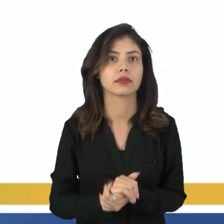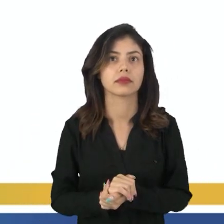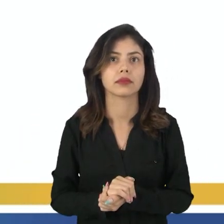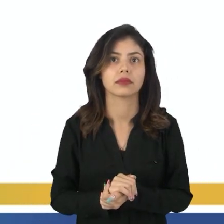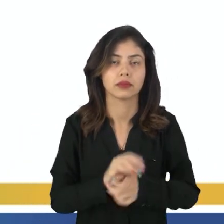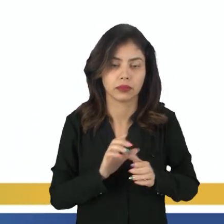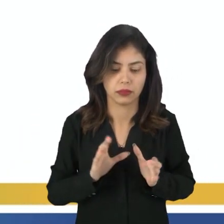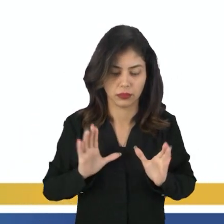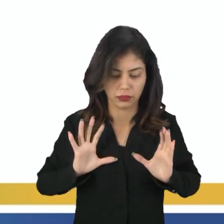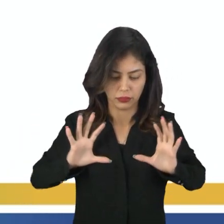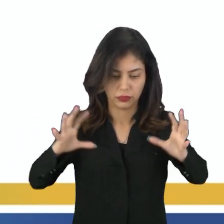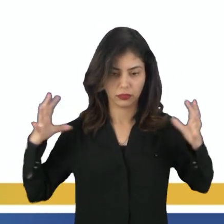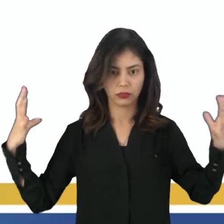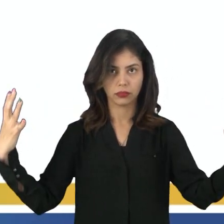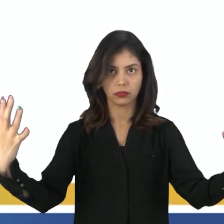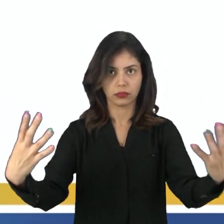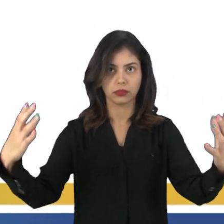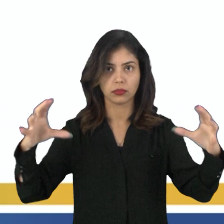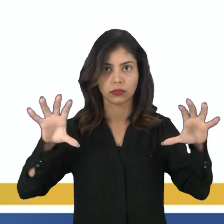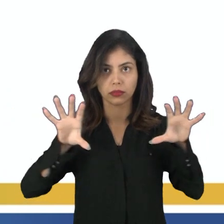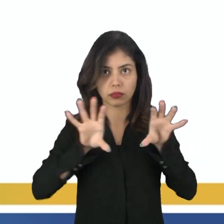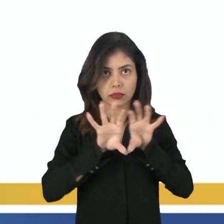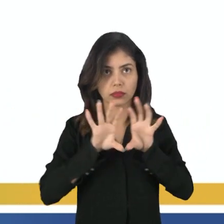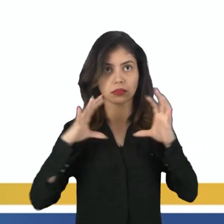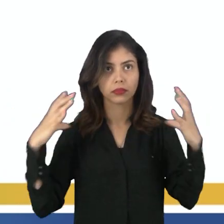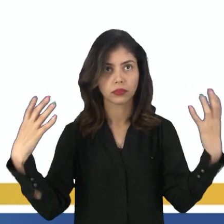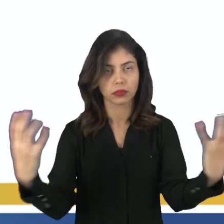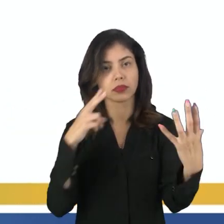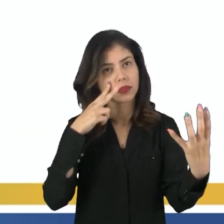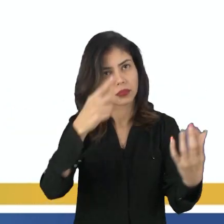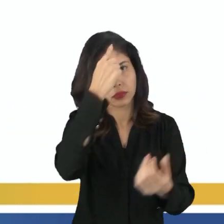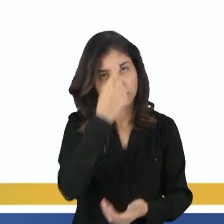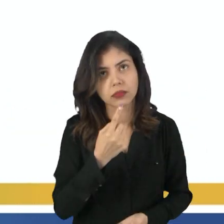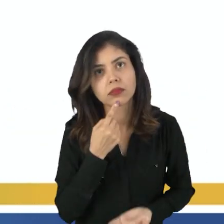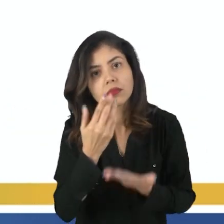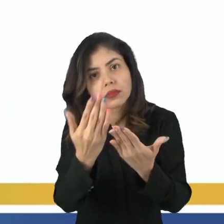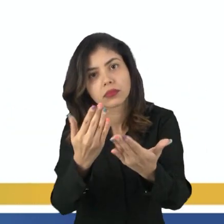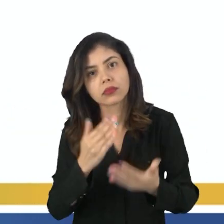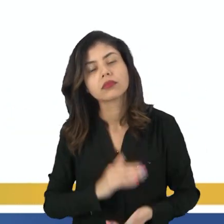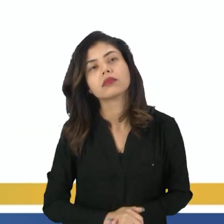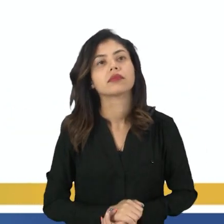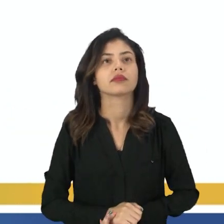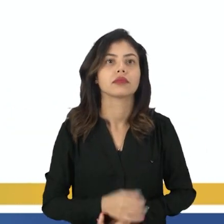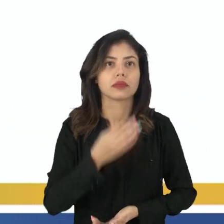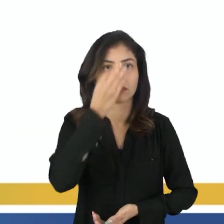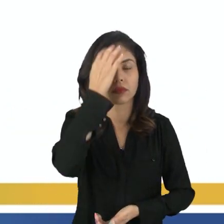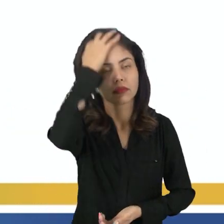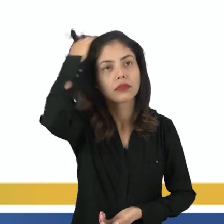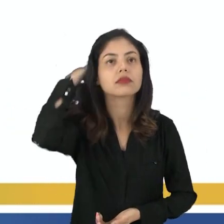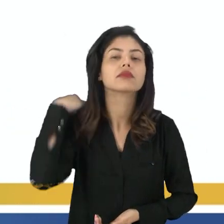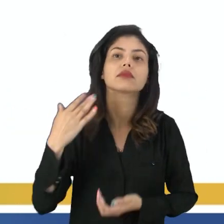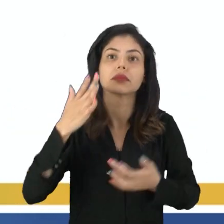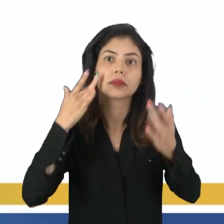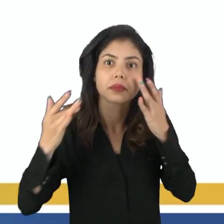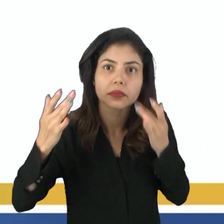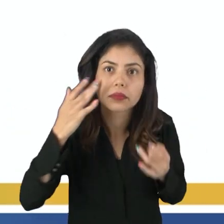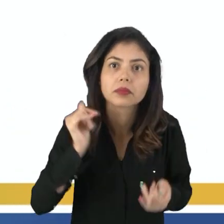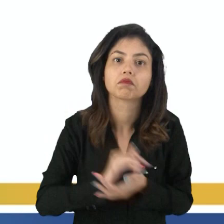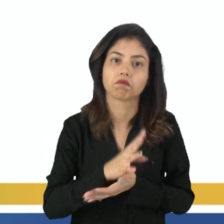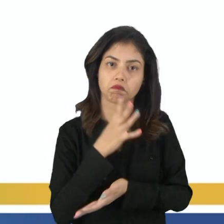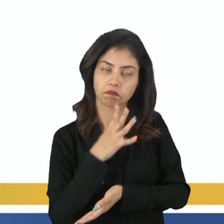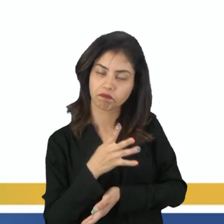e abóbadas pelos romanos, como nessas imagens que vocês podem ver aí, certo? De teatros